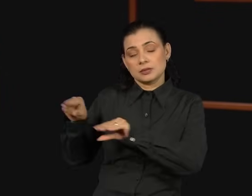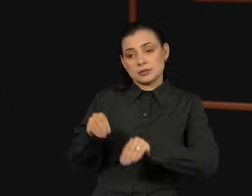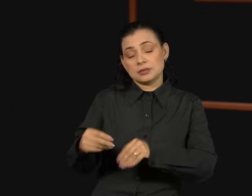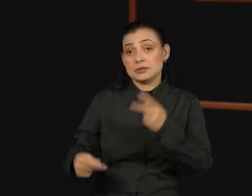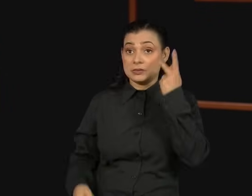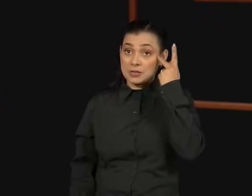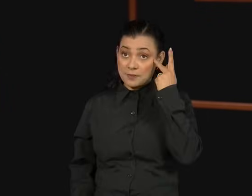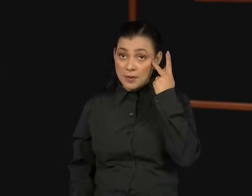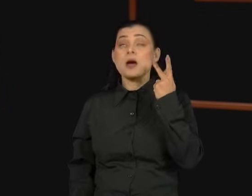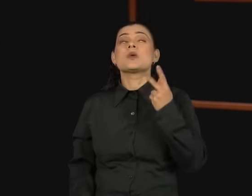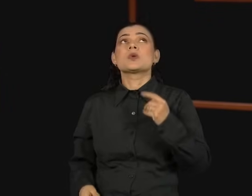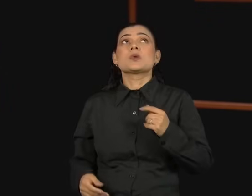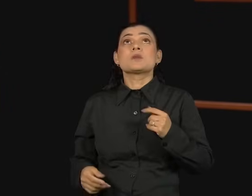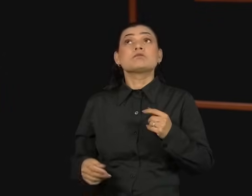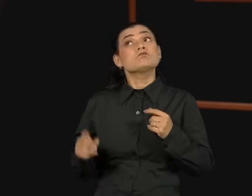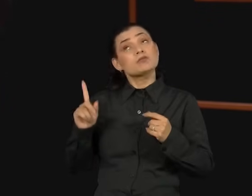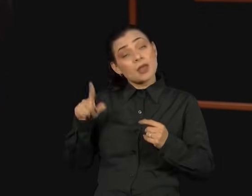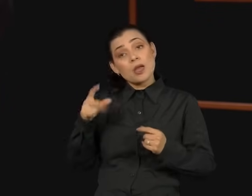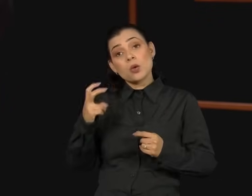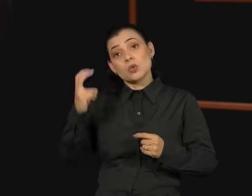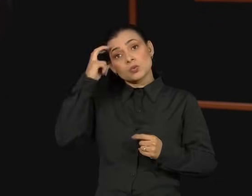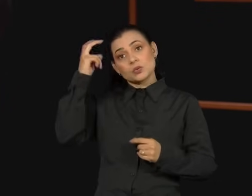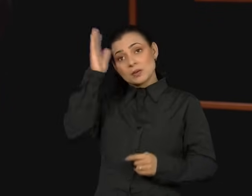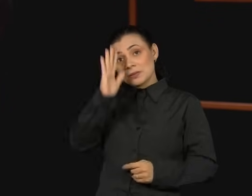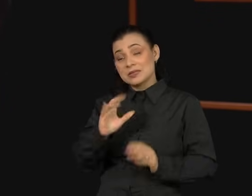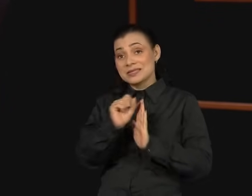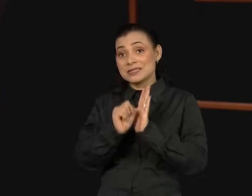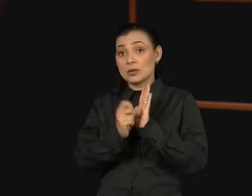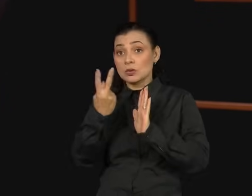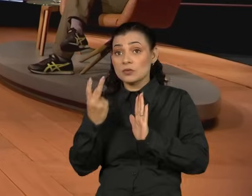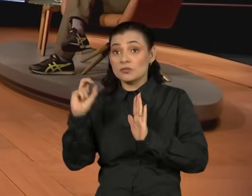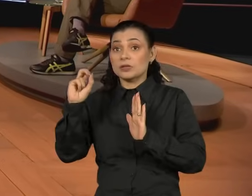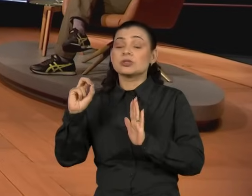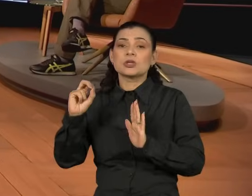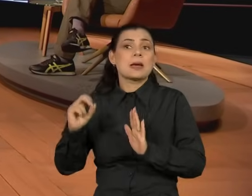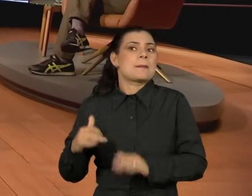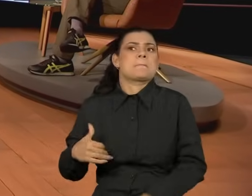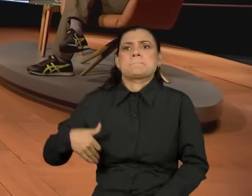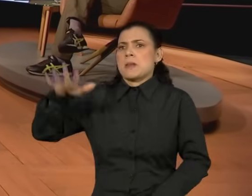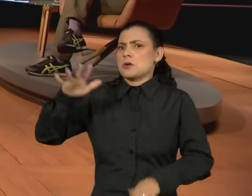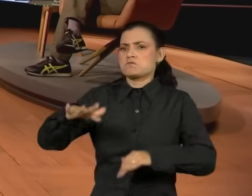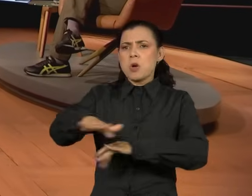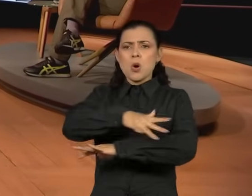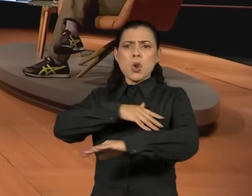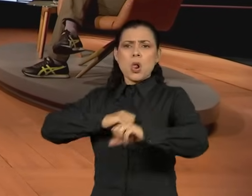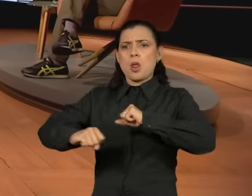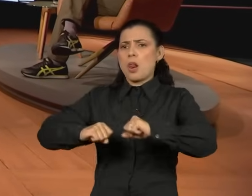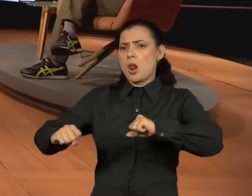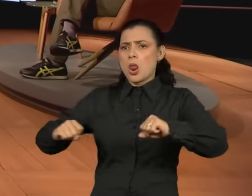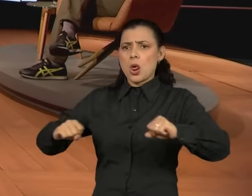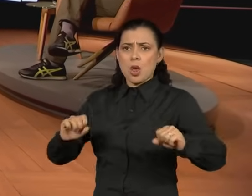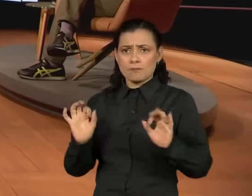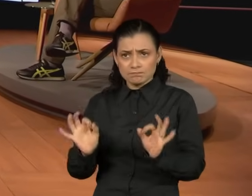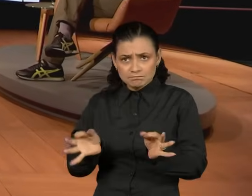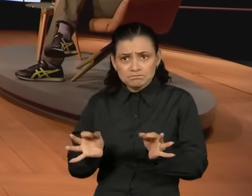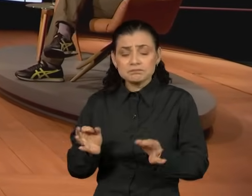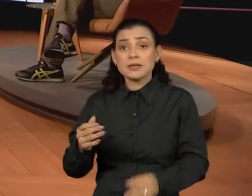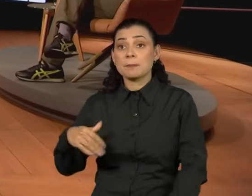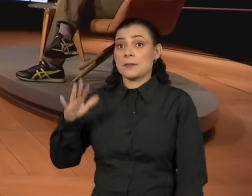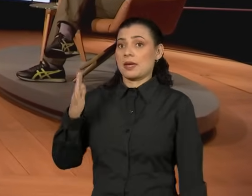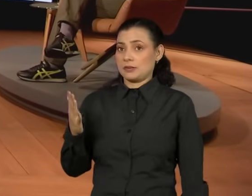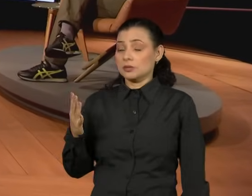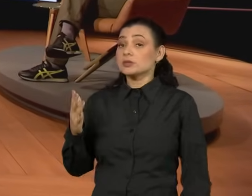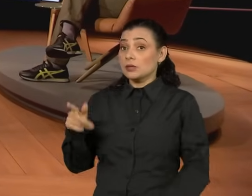é um dos anos, quando a gente vê a cultura brasileira do século XX, é um dos anos mais impactantes. Foi o ano que